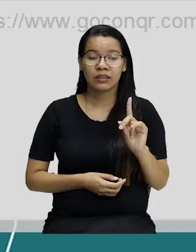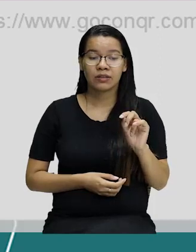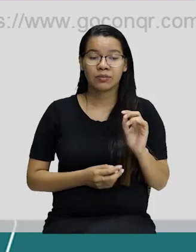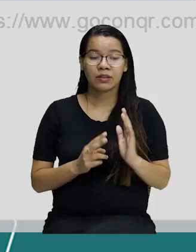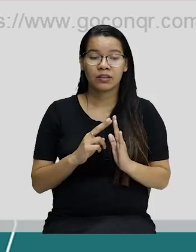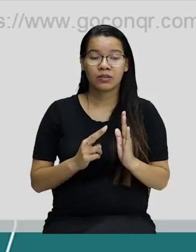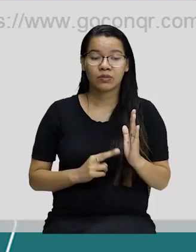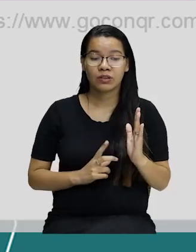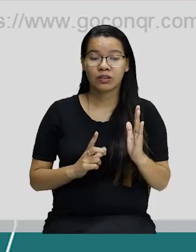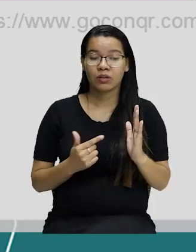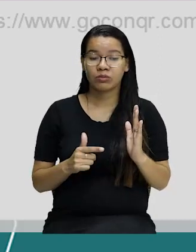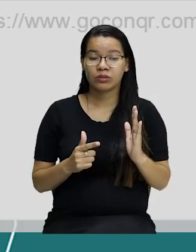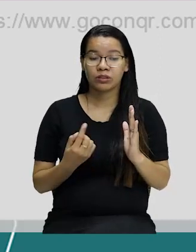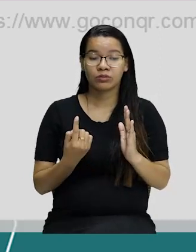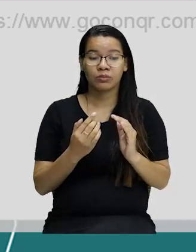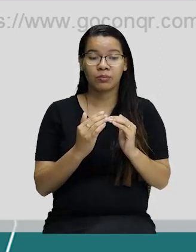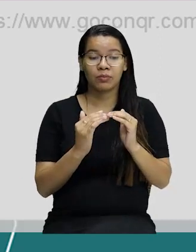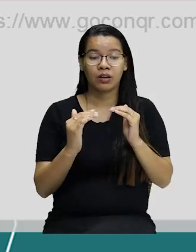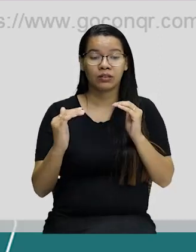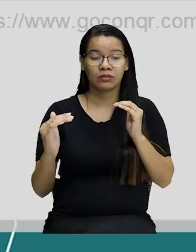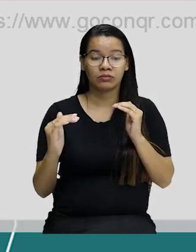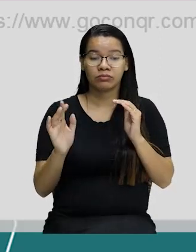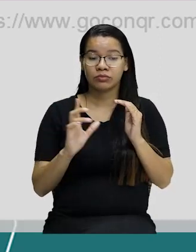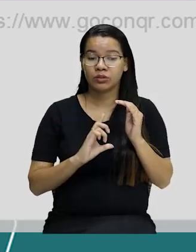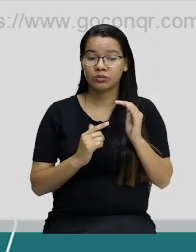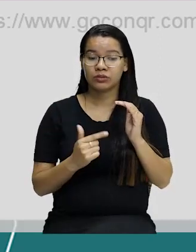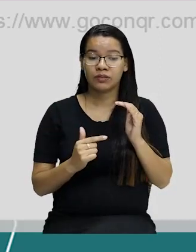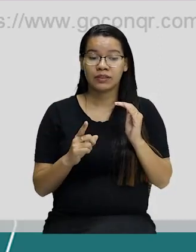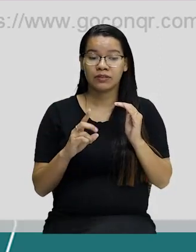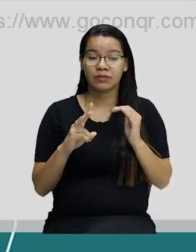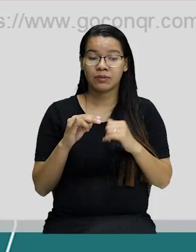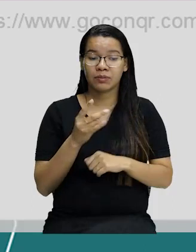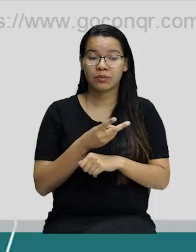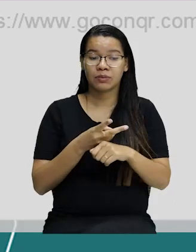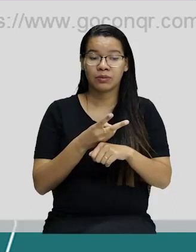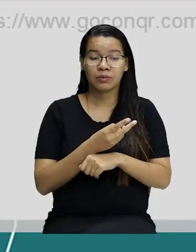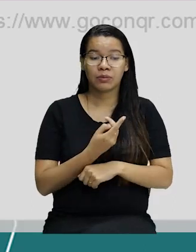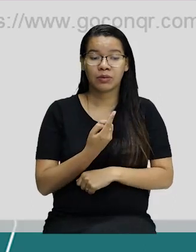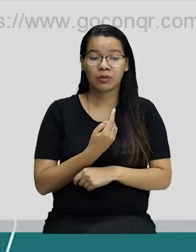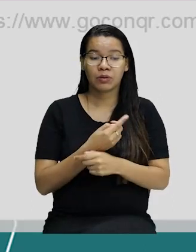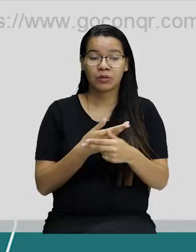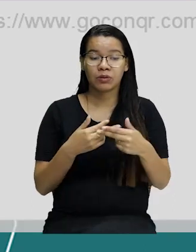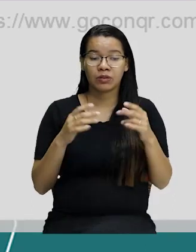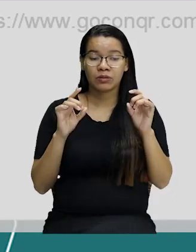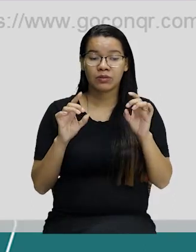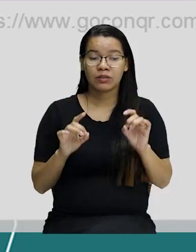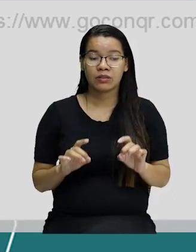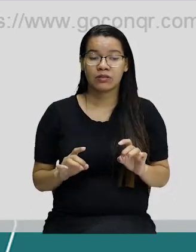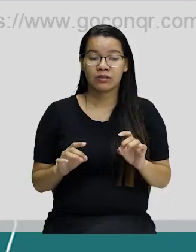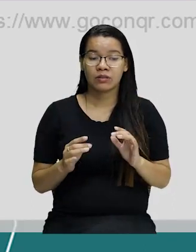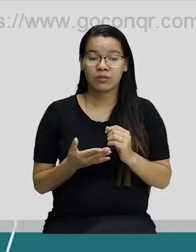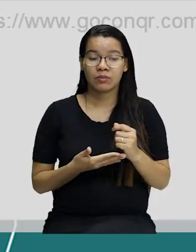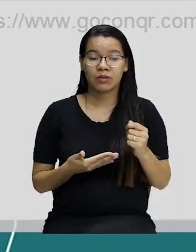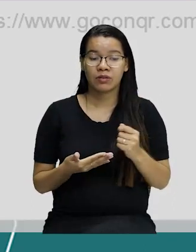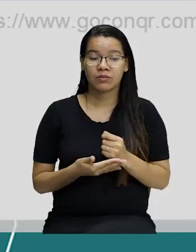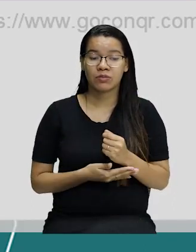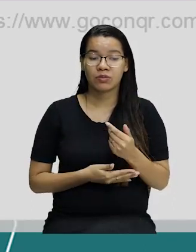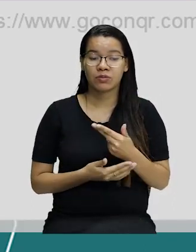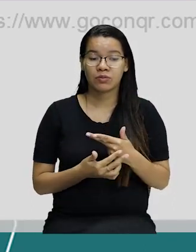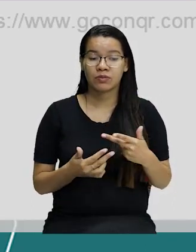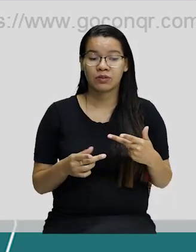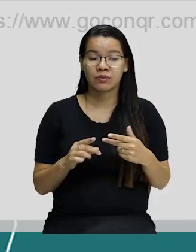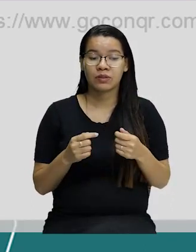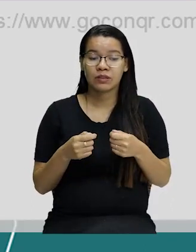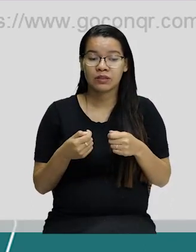um padrão. Você vai procurar alguma coisa específica com base em algo que você precisa. O scanning nós utilizamos para